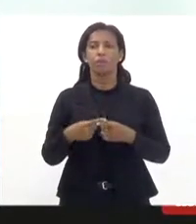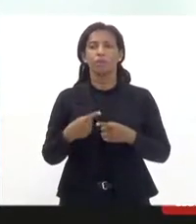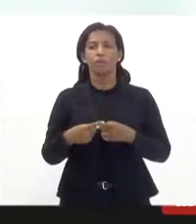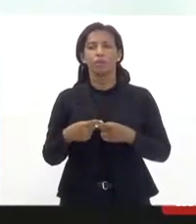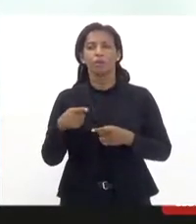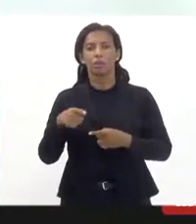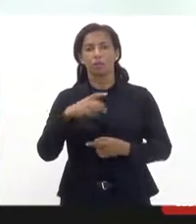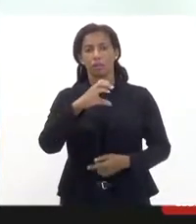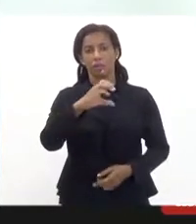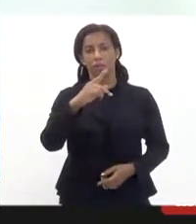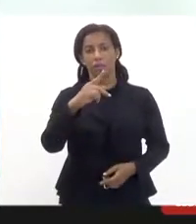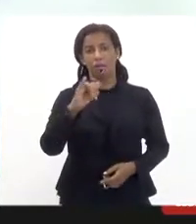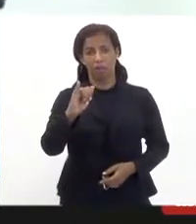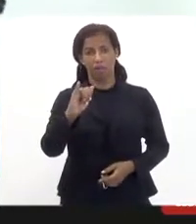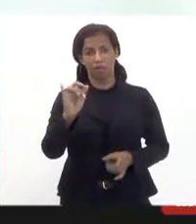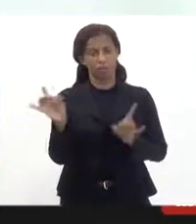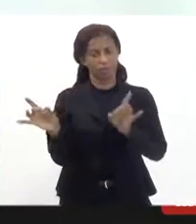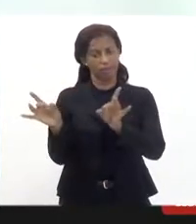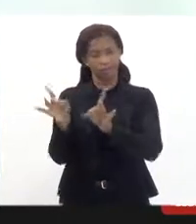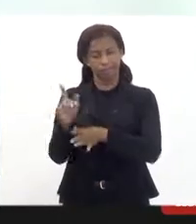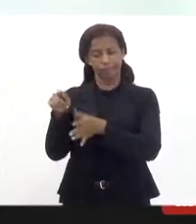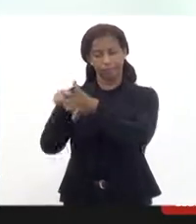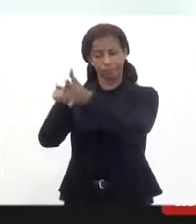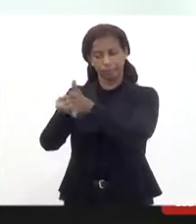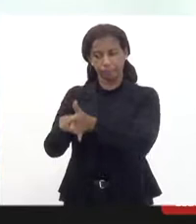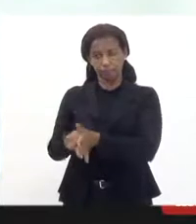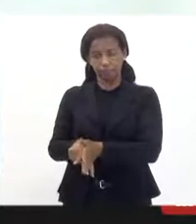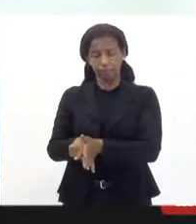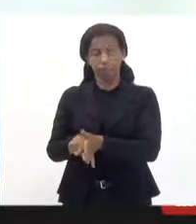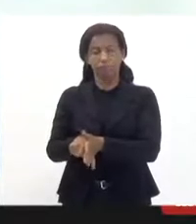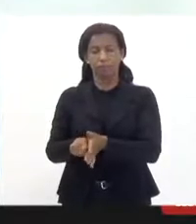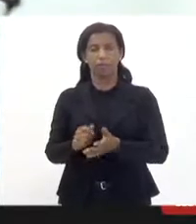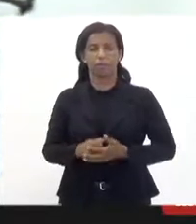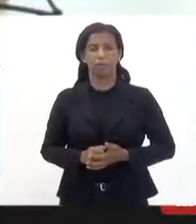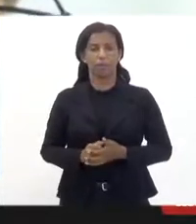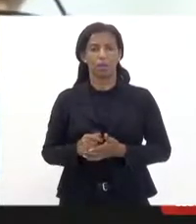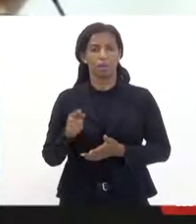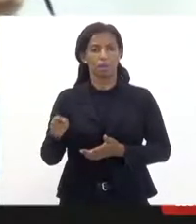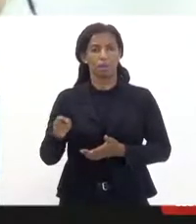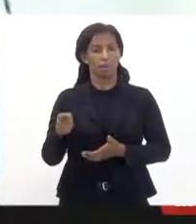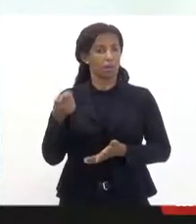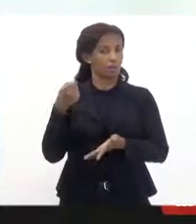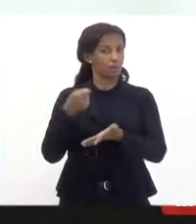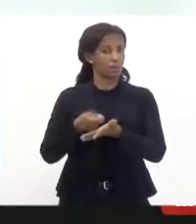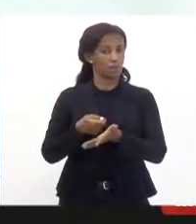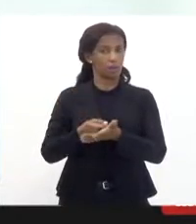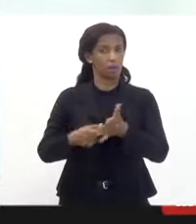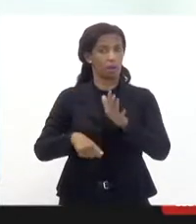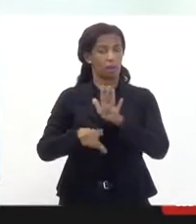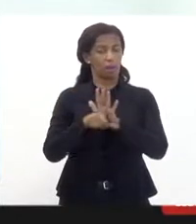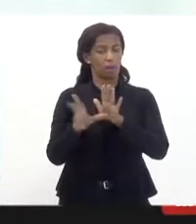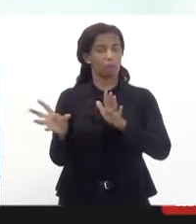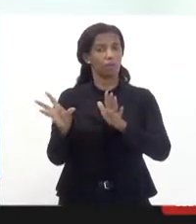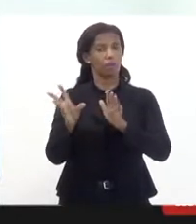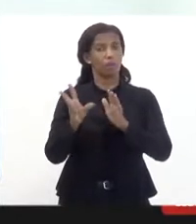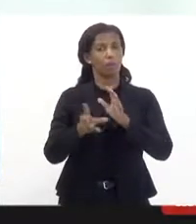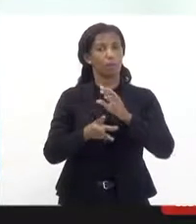essa CPI instalada e tendo em vista estar em vigor a Lei Complementar